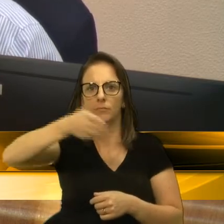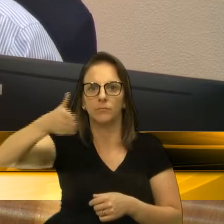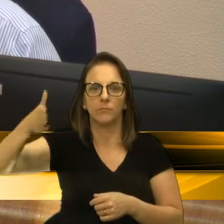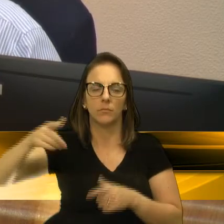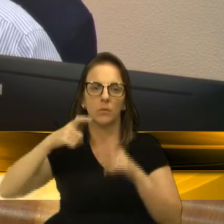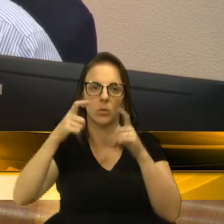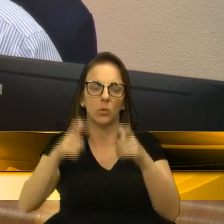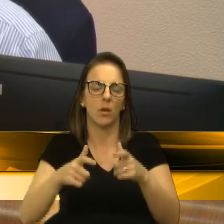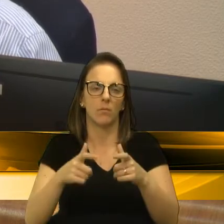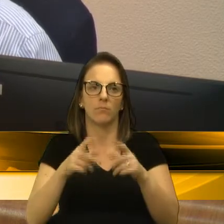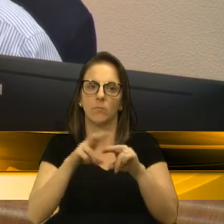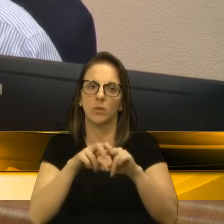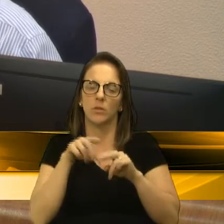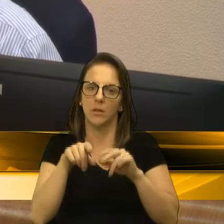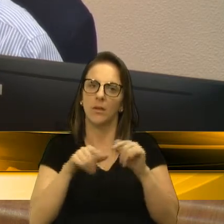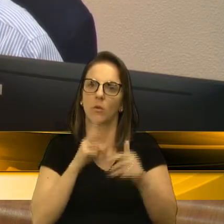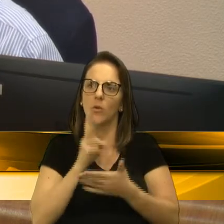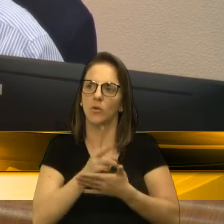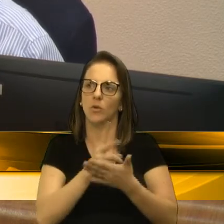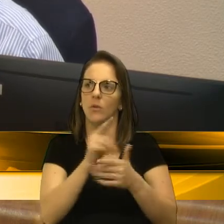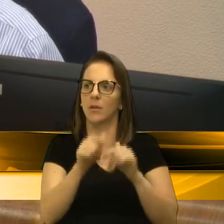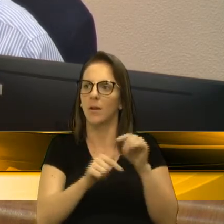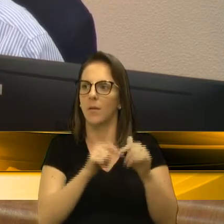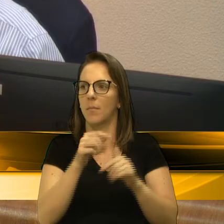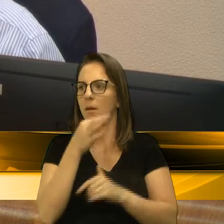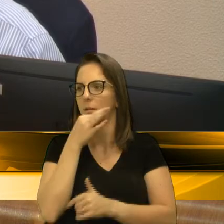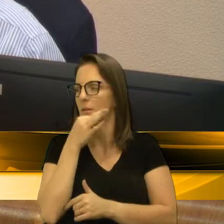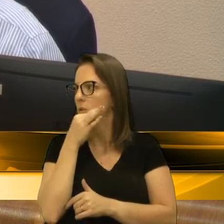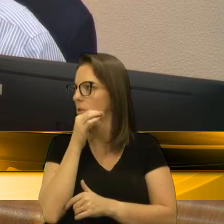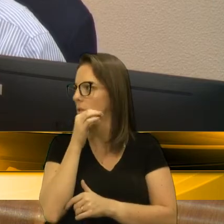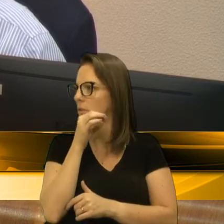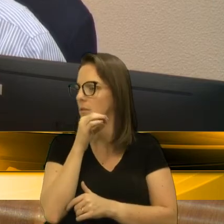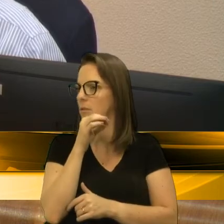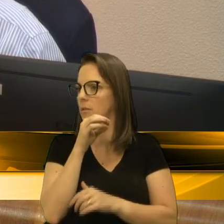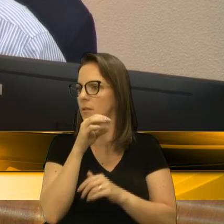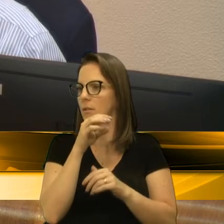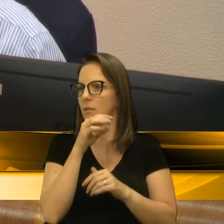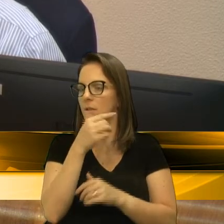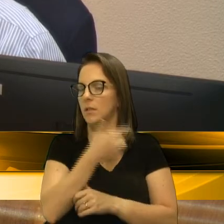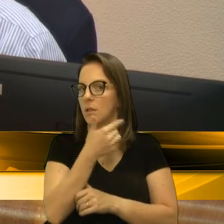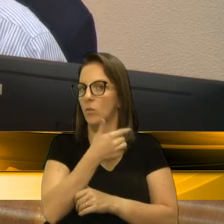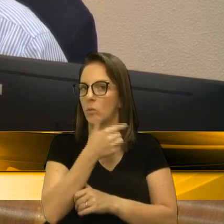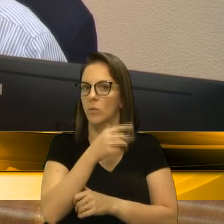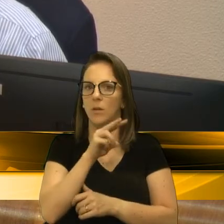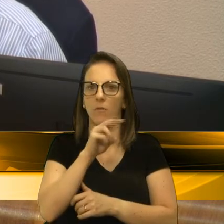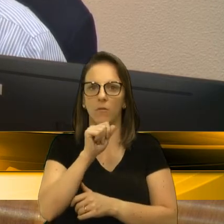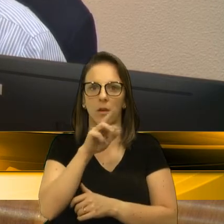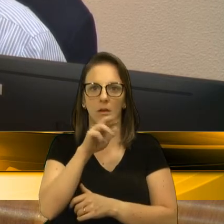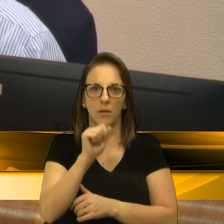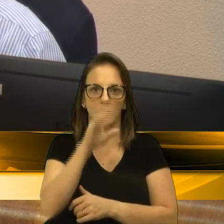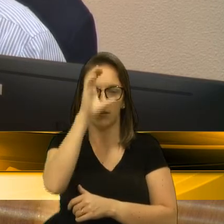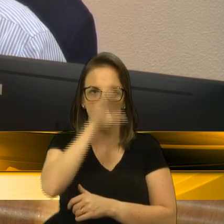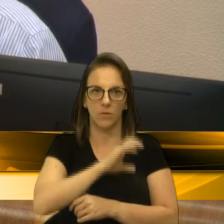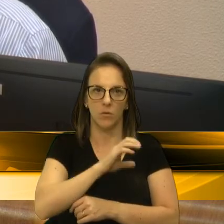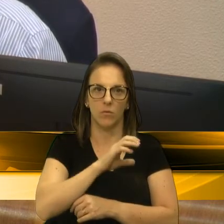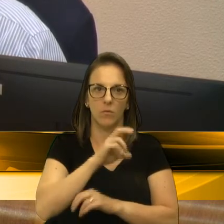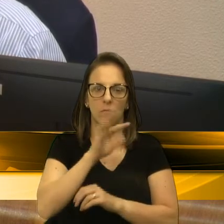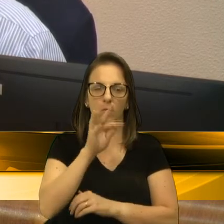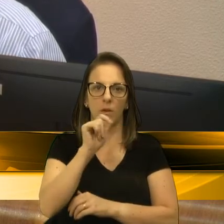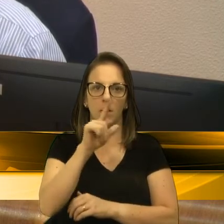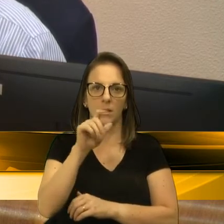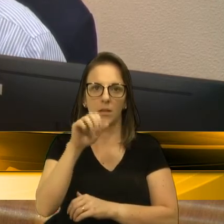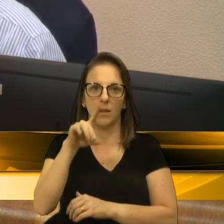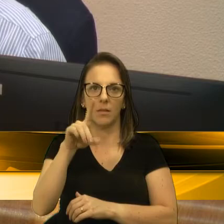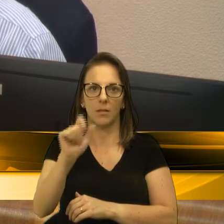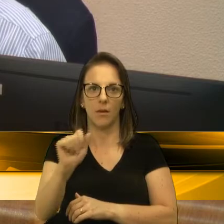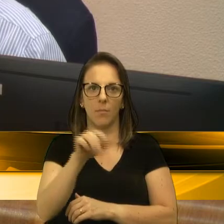Sul. Quanto à ação impetrada pelo Sindicerv na 2ª Vara Civil Especializada em Fazenda Pública da comarca de Caxias do Sul, a qual